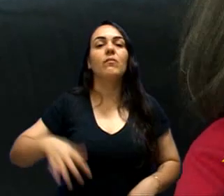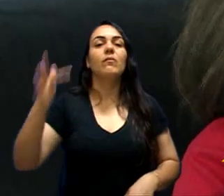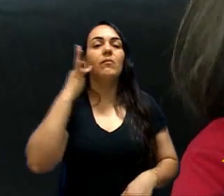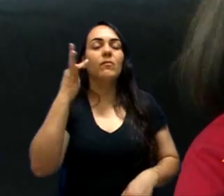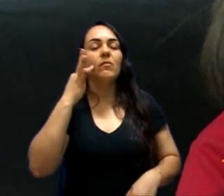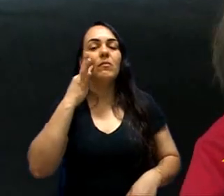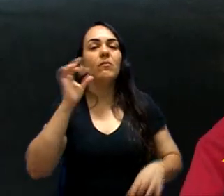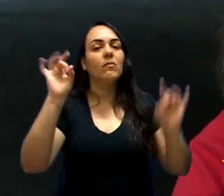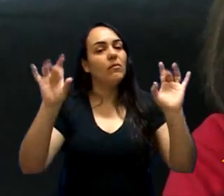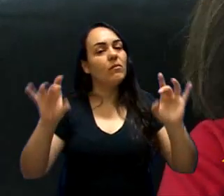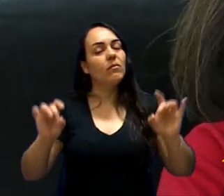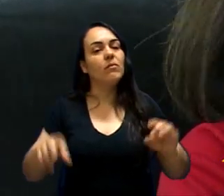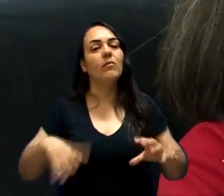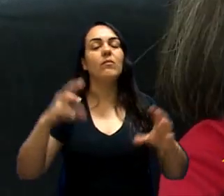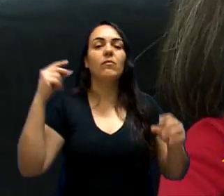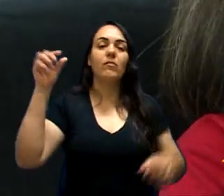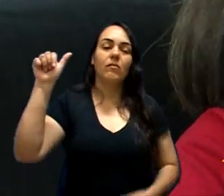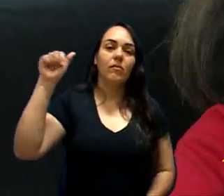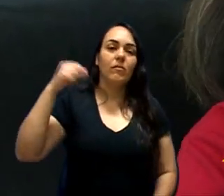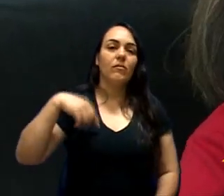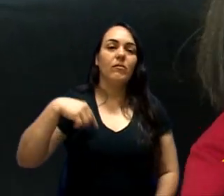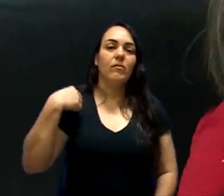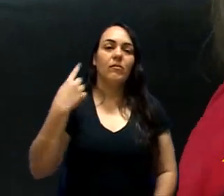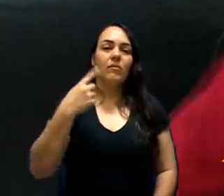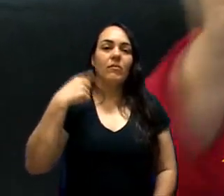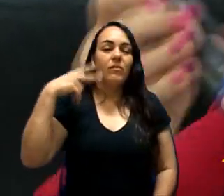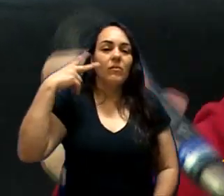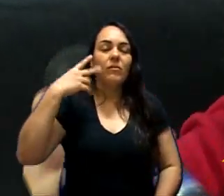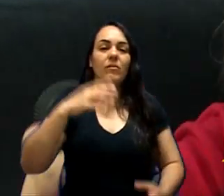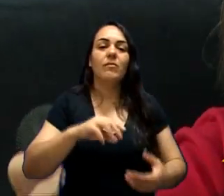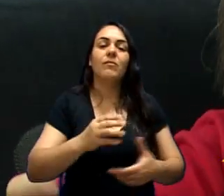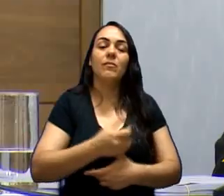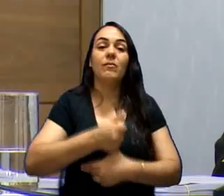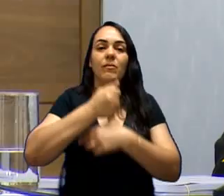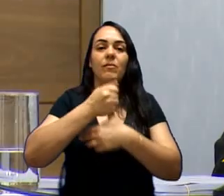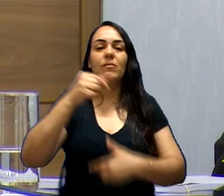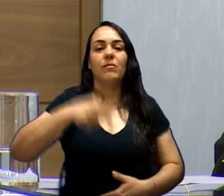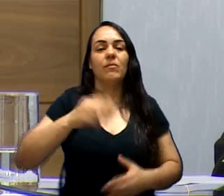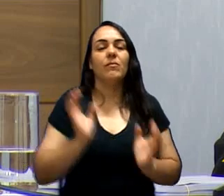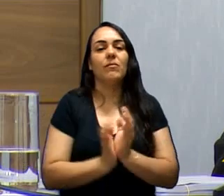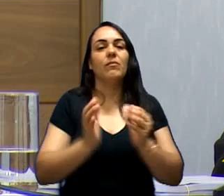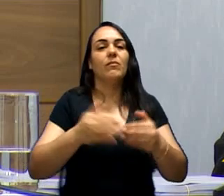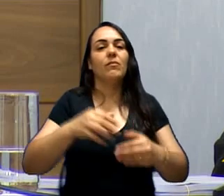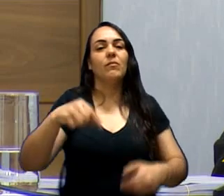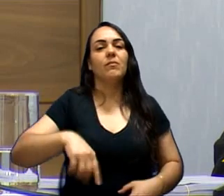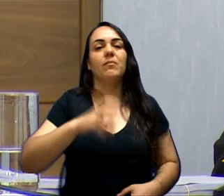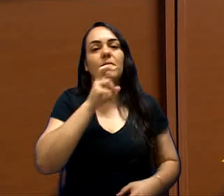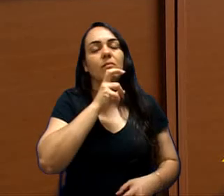de todos os vereadores e do líder da Casa. Será um prazer, vereadora.